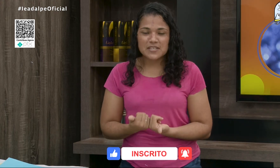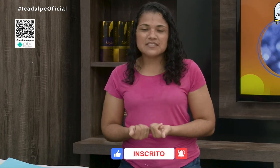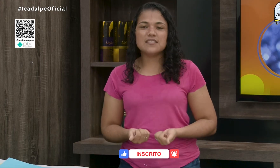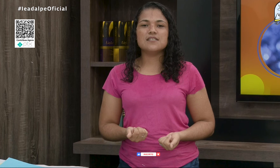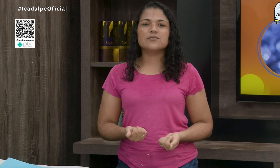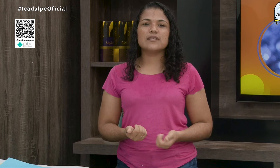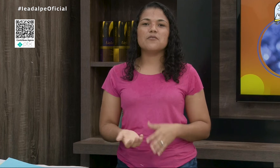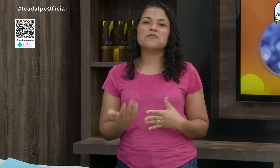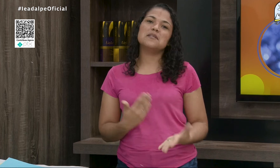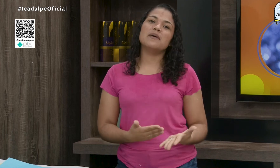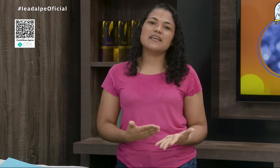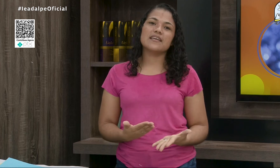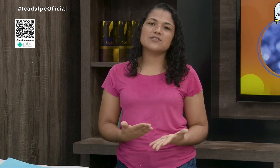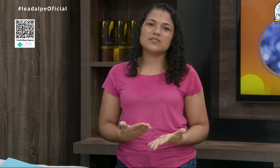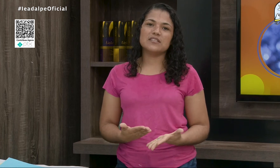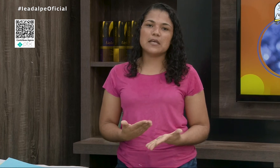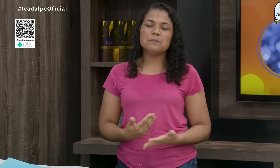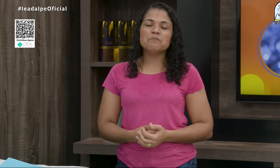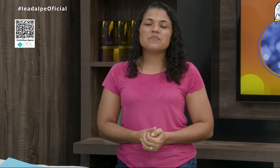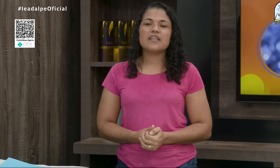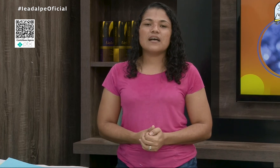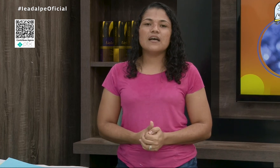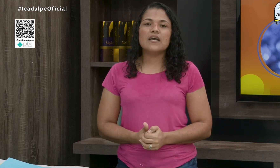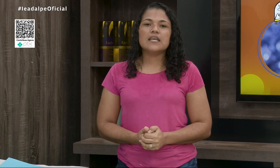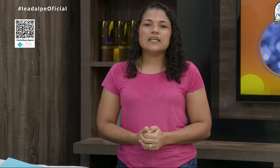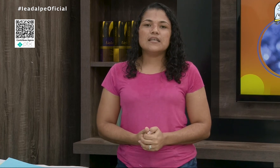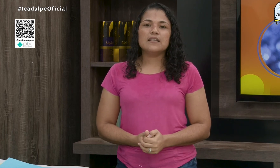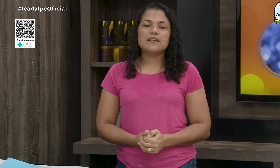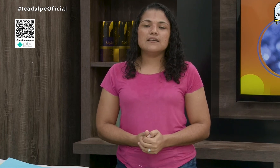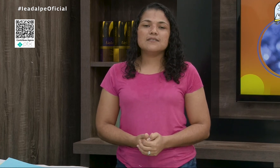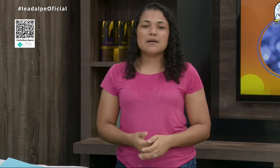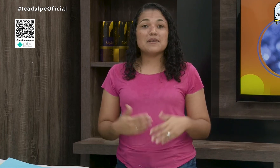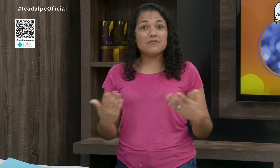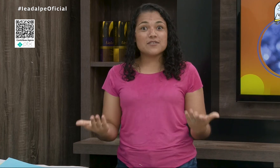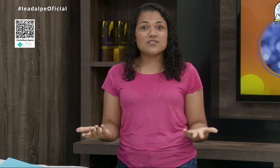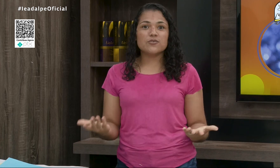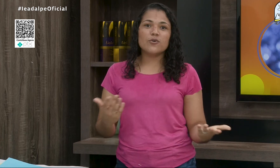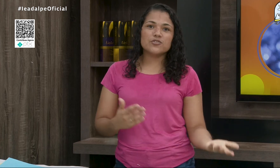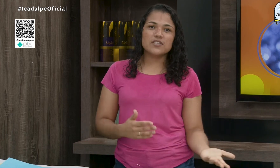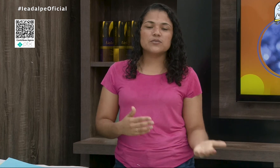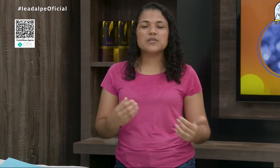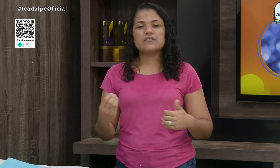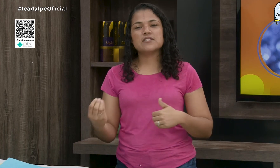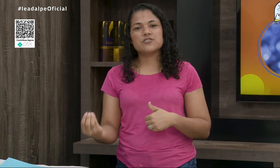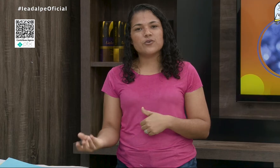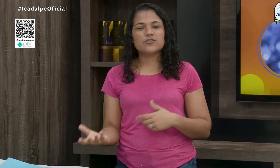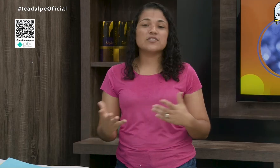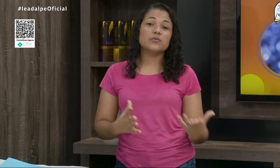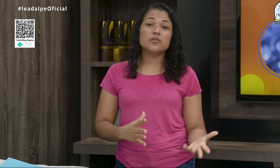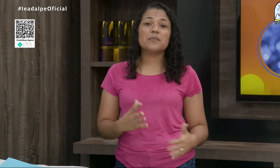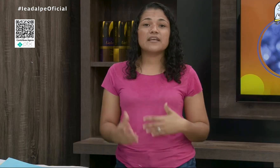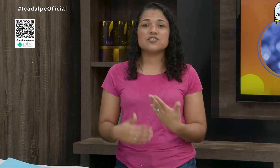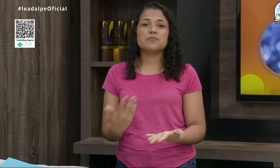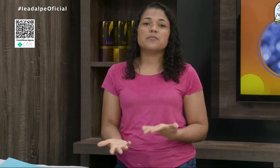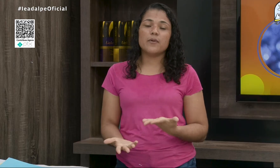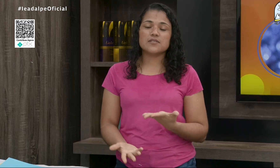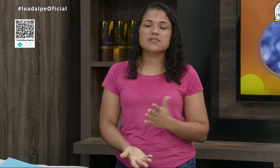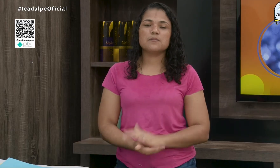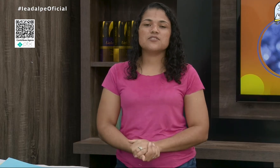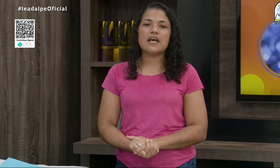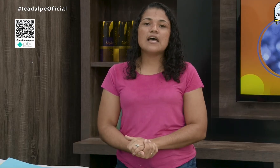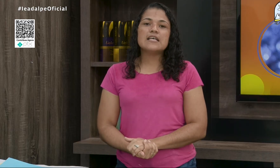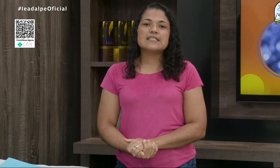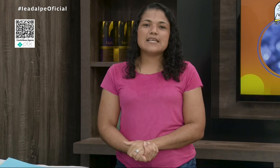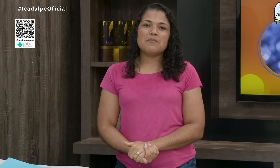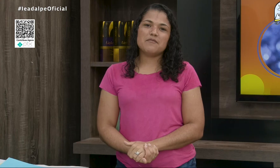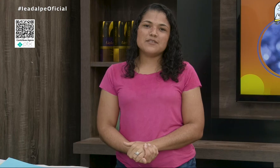bom pra gente isso, tá? É um feedback que a gente tem, tá? E saber que vocês estão gostando, o que vocês estão gostando ou não, para que a gente possa